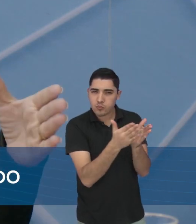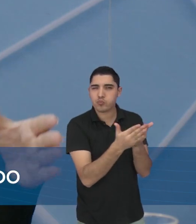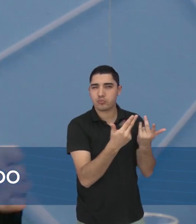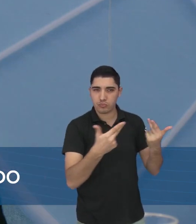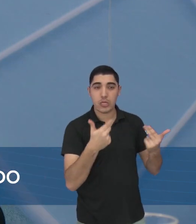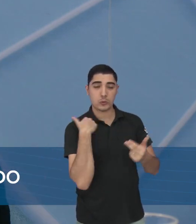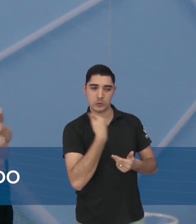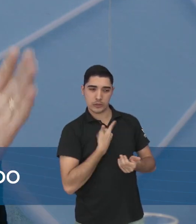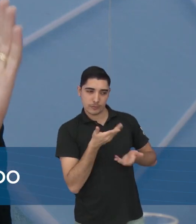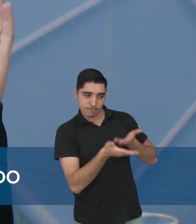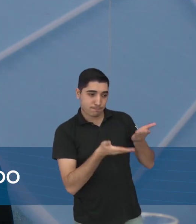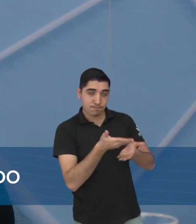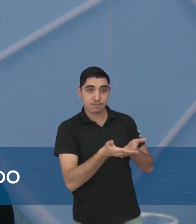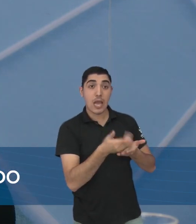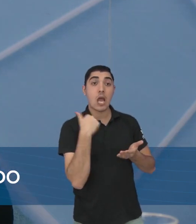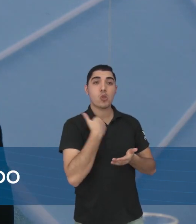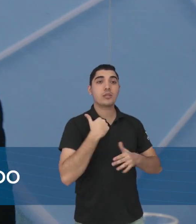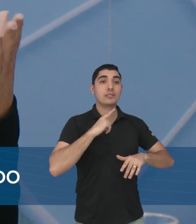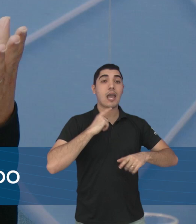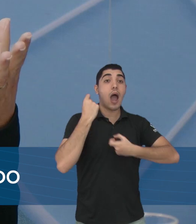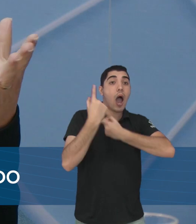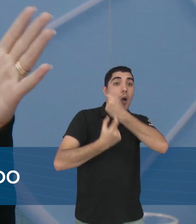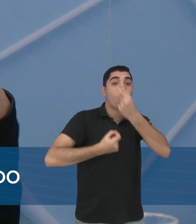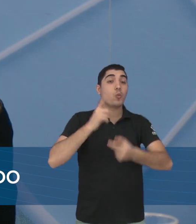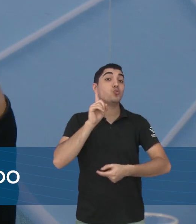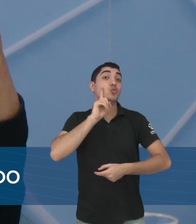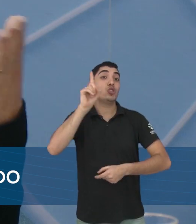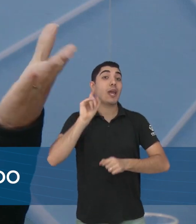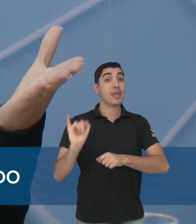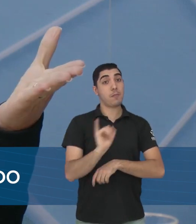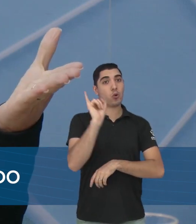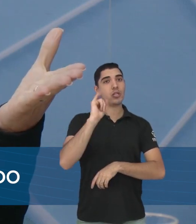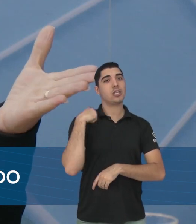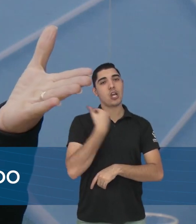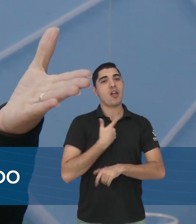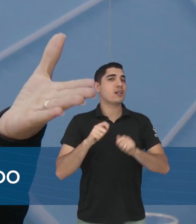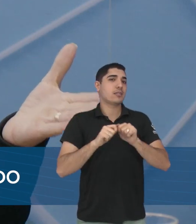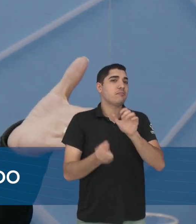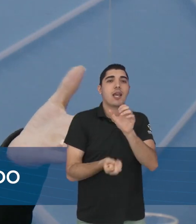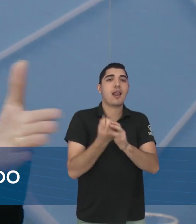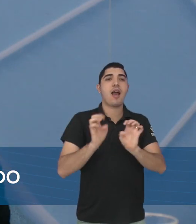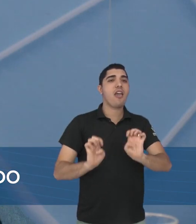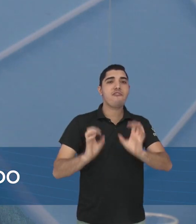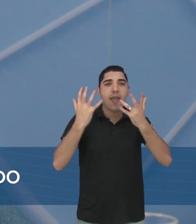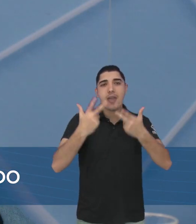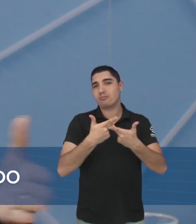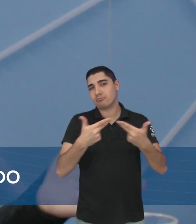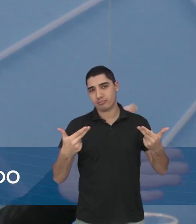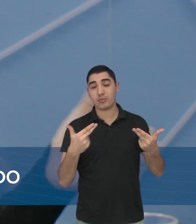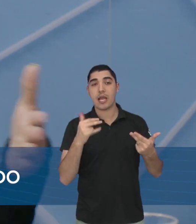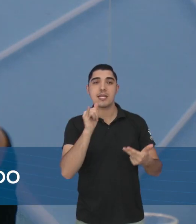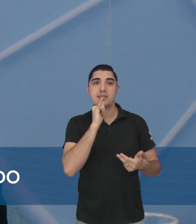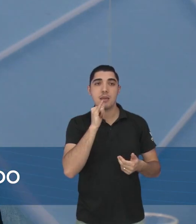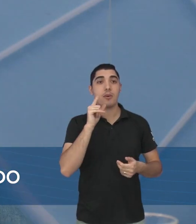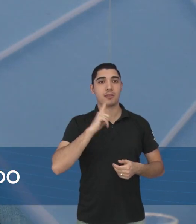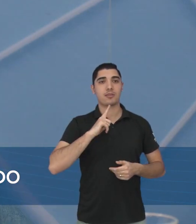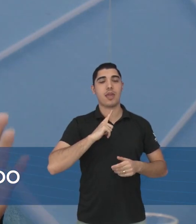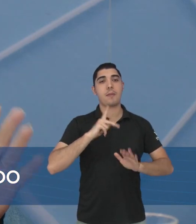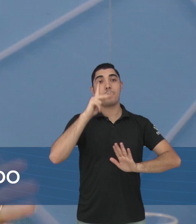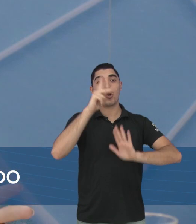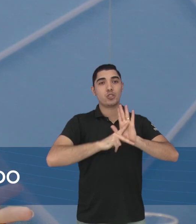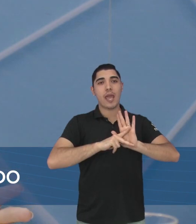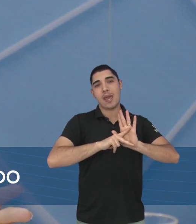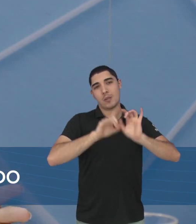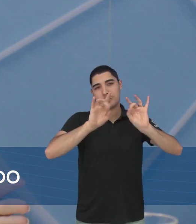social, a gente tenta pegar algumas datas marcantes e fazer um pouco de diferença para essas famílias. Então, agora nós estamos na campanha